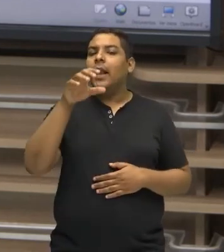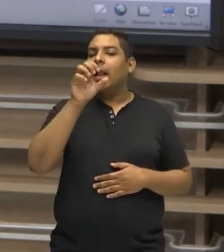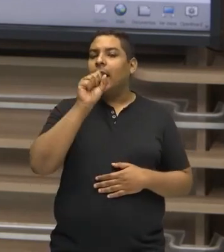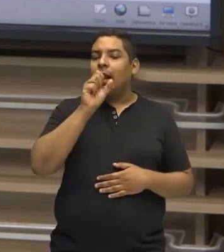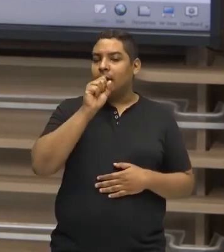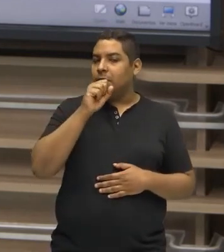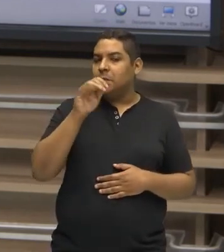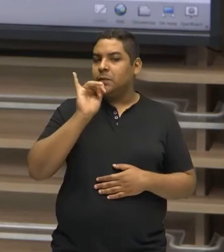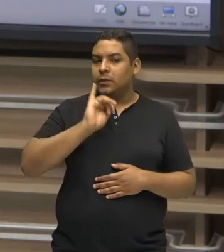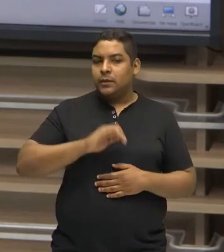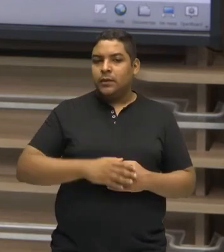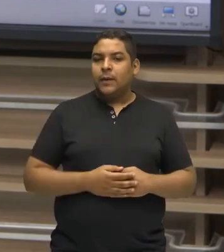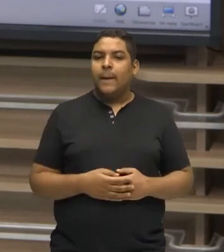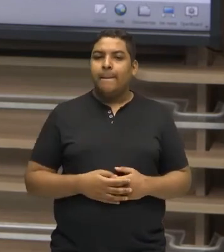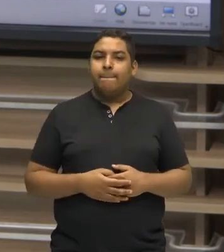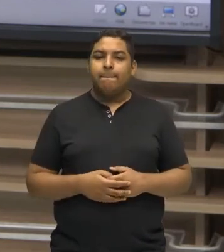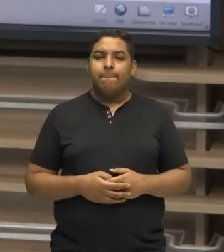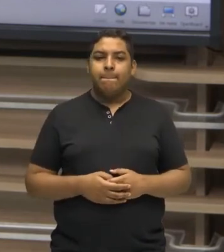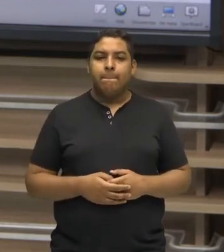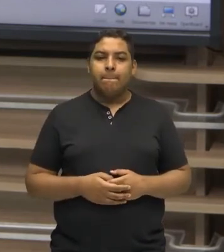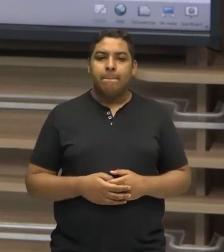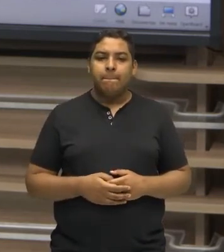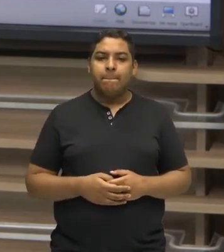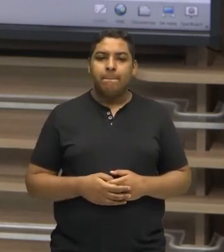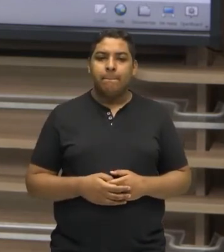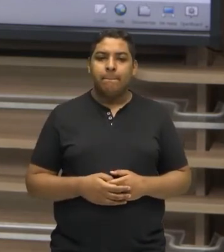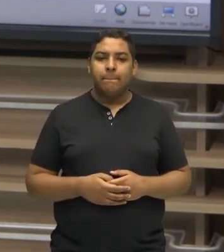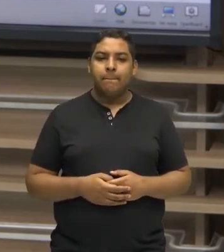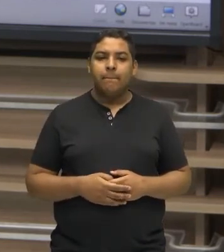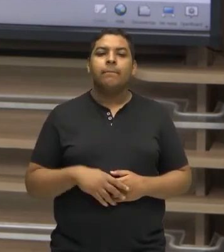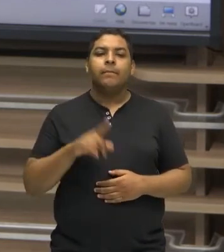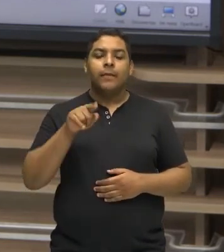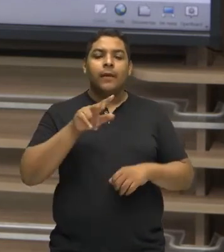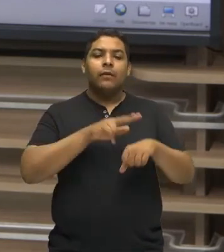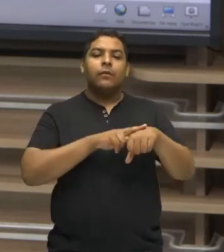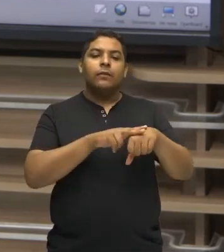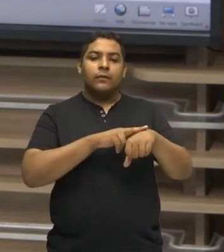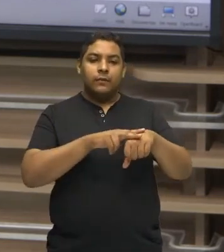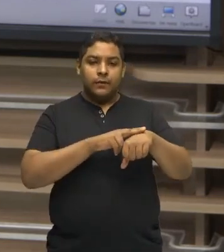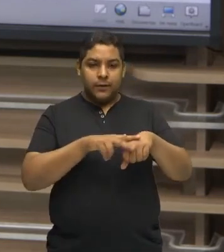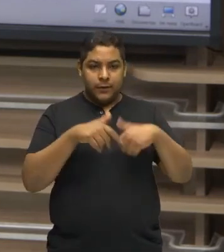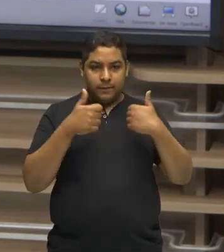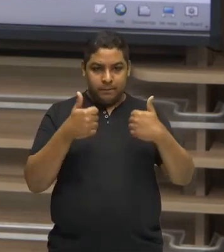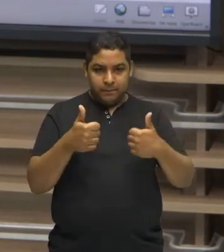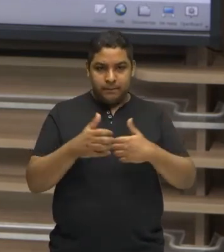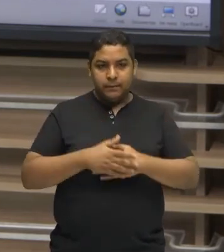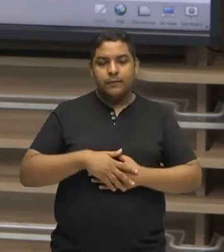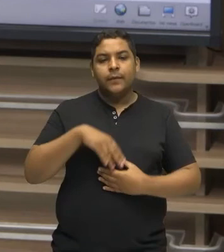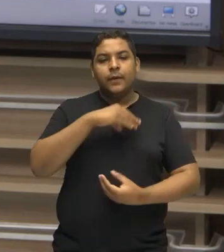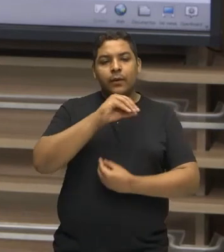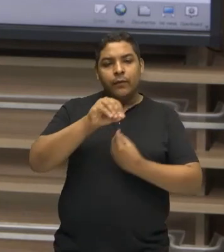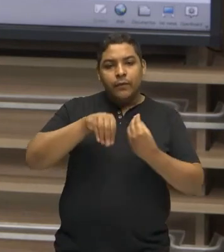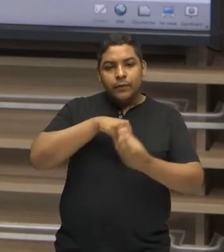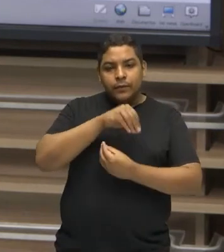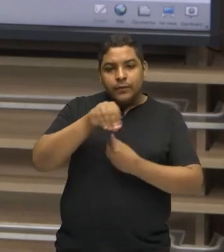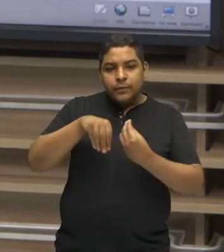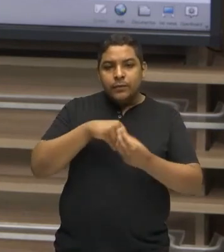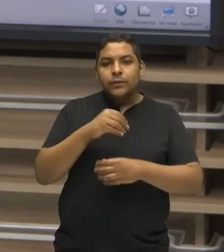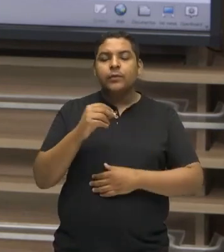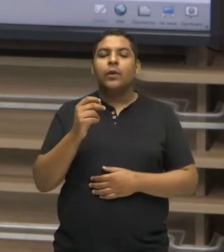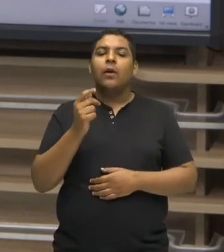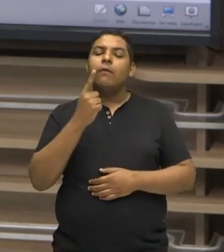é uma outra cor secundária? É o verde, né? Isso que você mistura o vermelho com